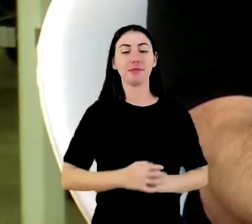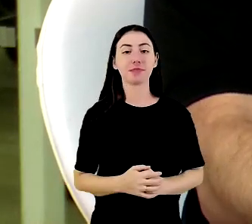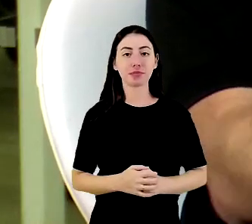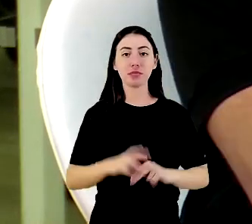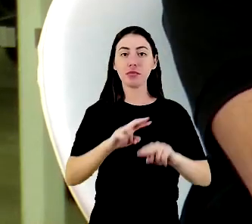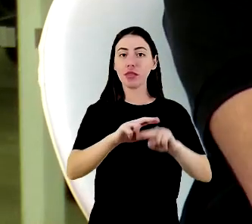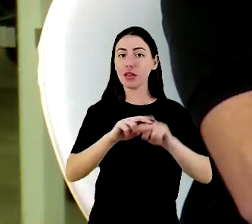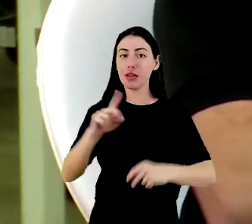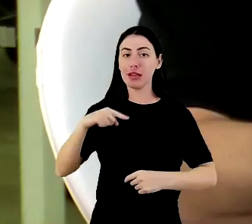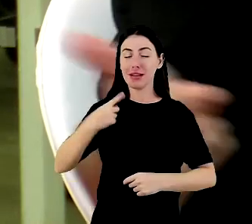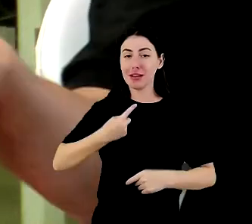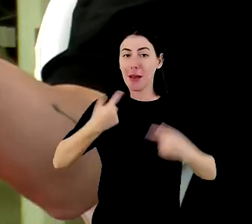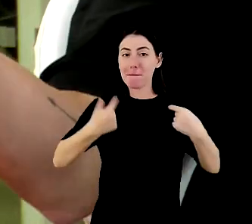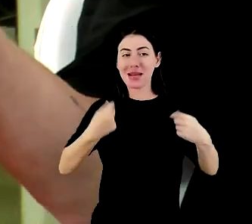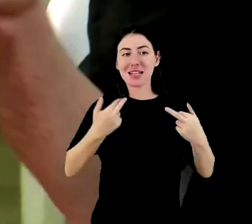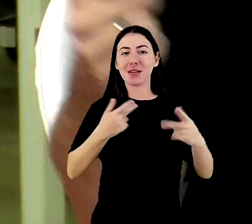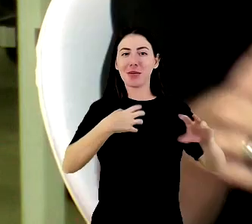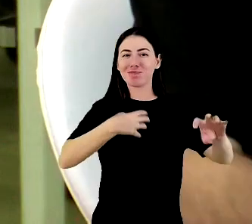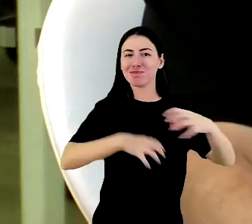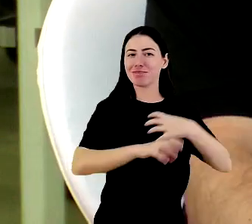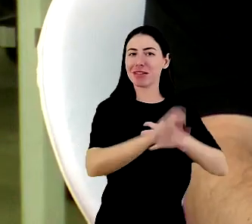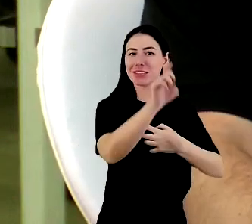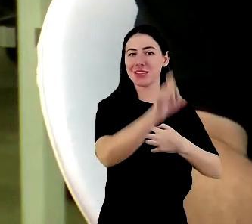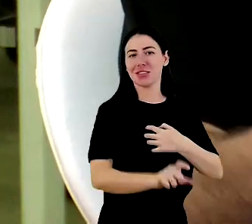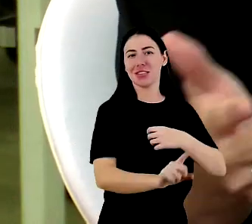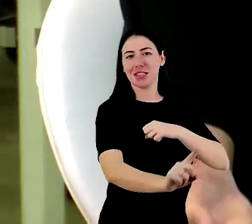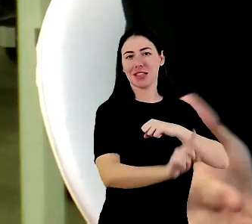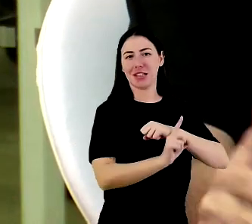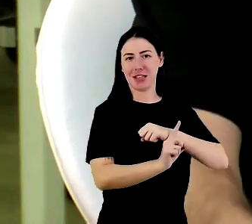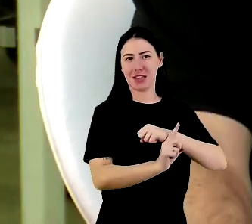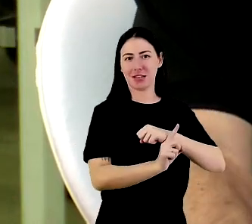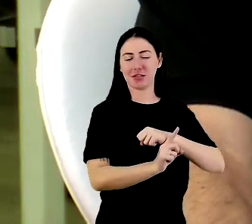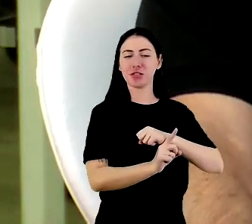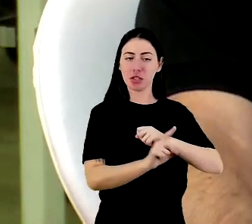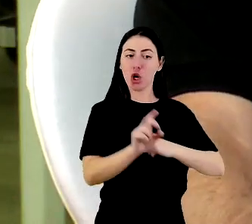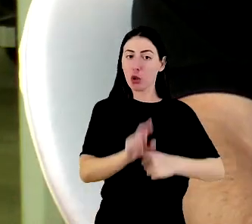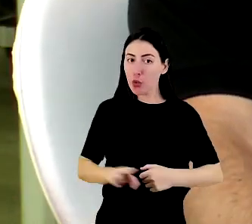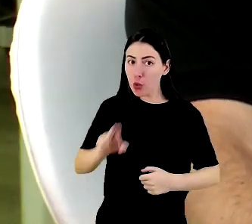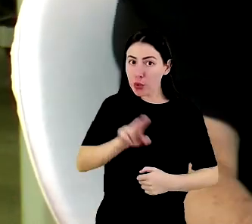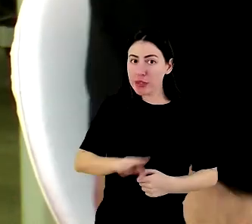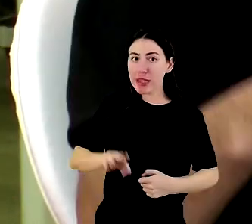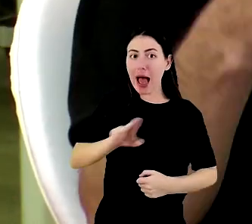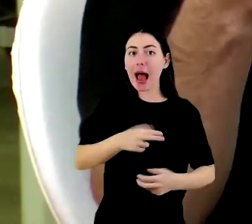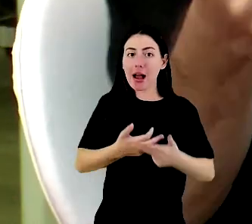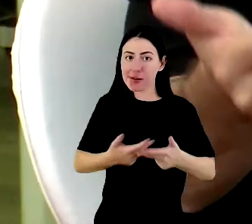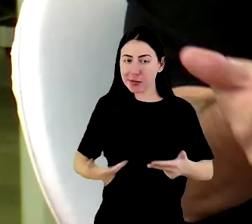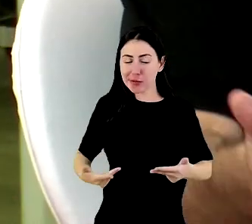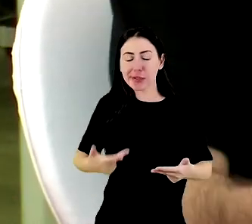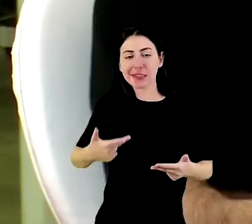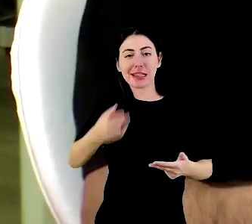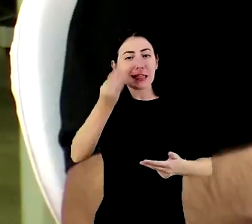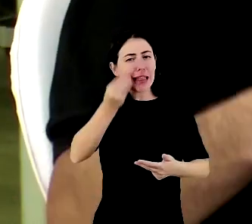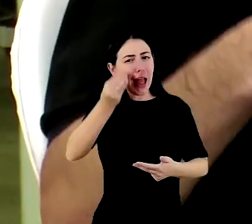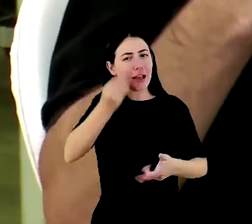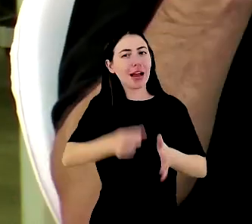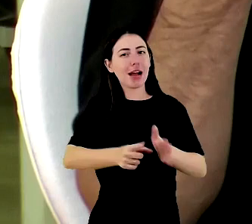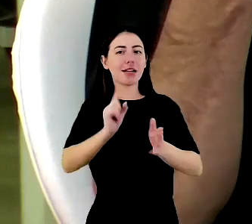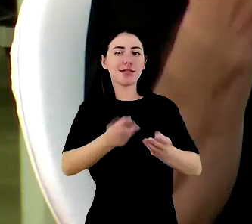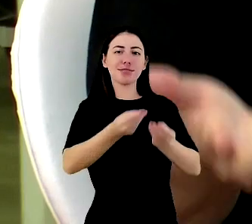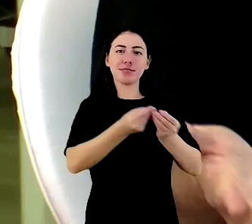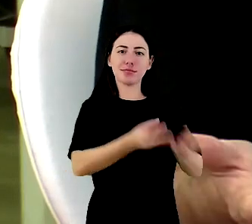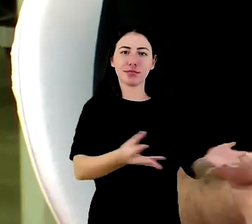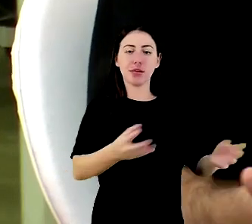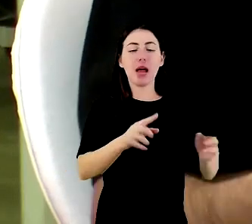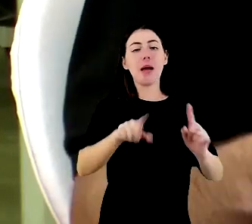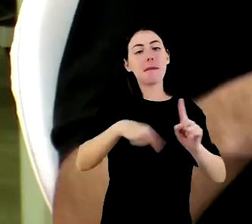cliente e passar pelo processo da jornada. E o terceiro, olhar para fora, olhar o que a competição faz, ter a